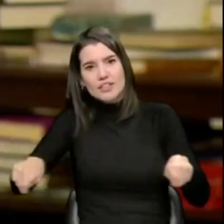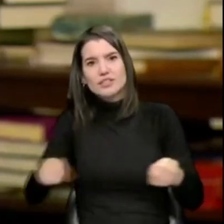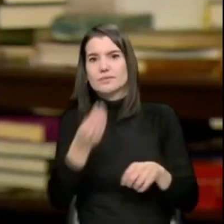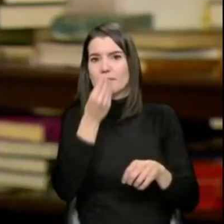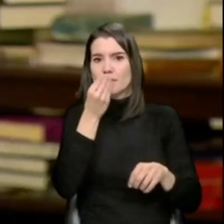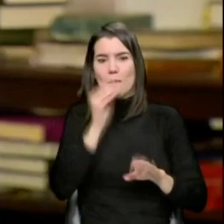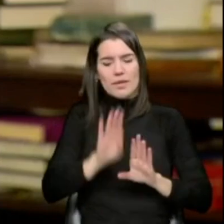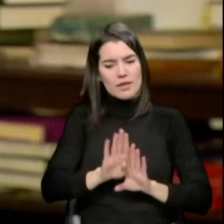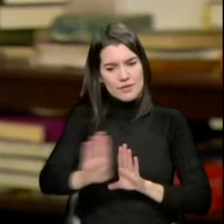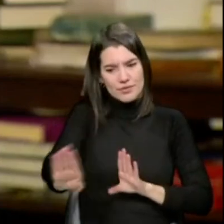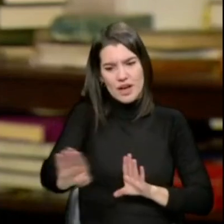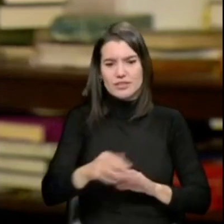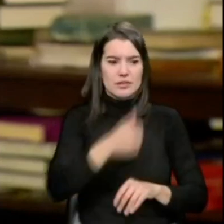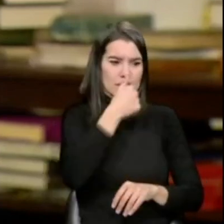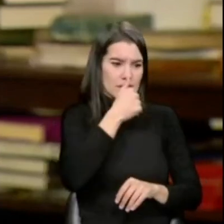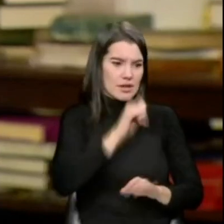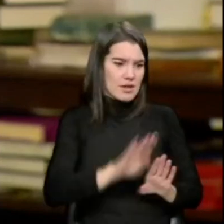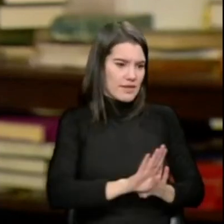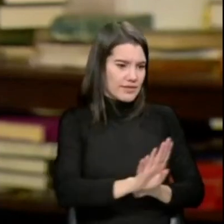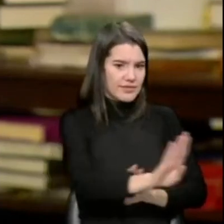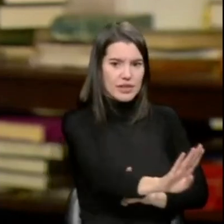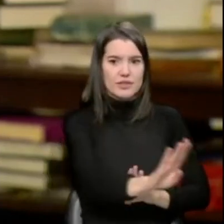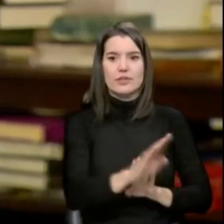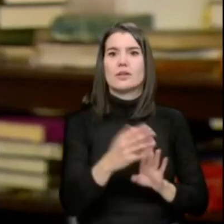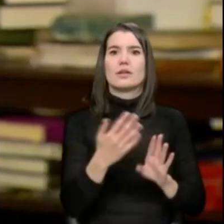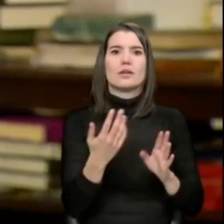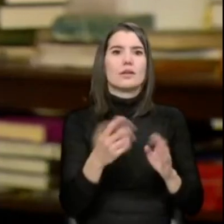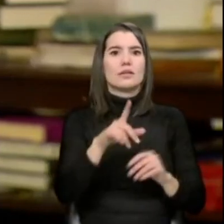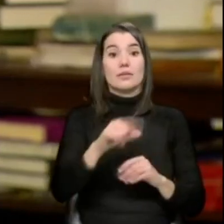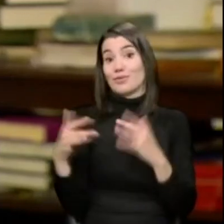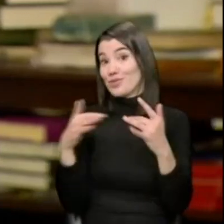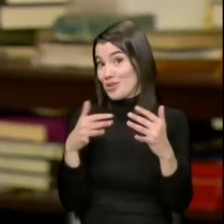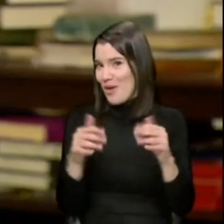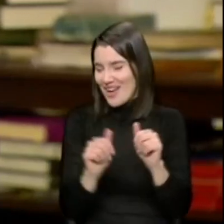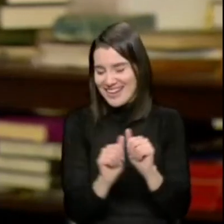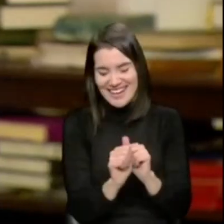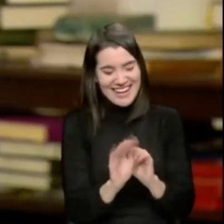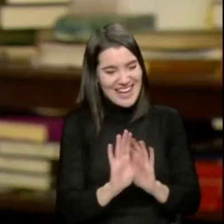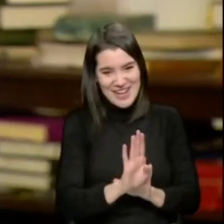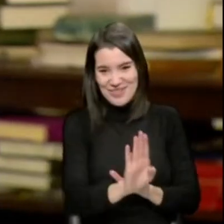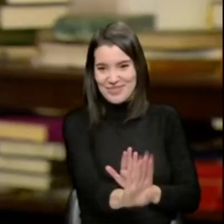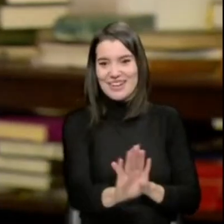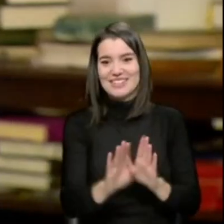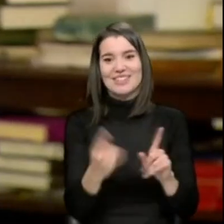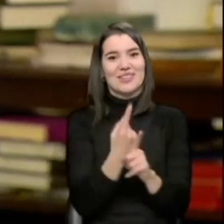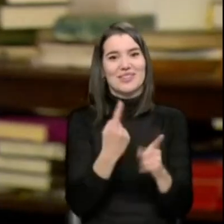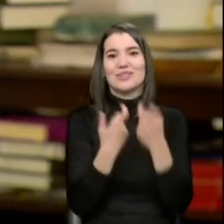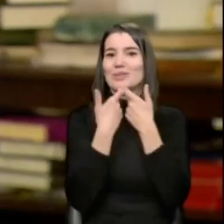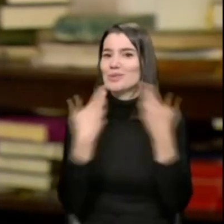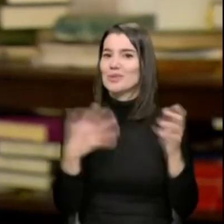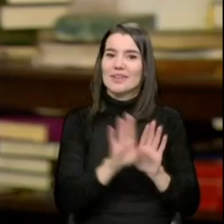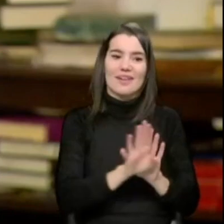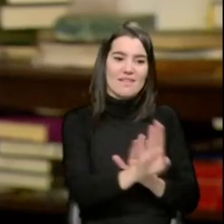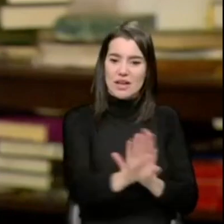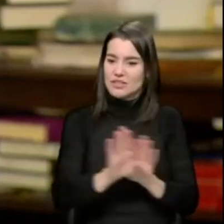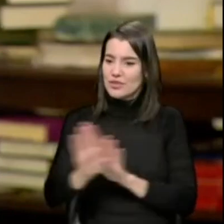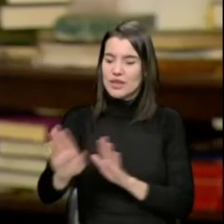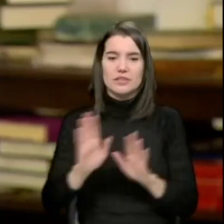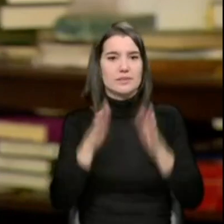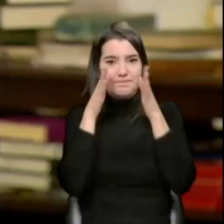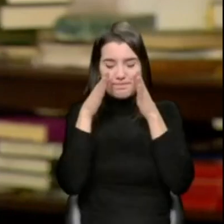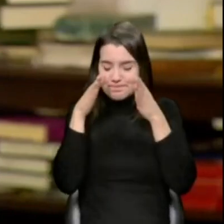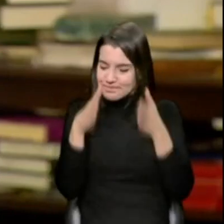afasta-se do entretenimento, afasta-se também do futebol, afasta-se de tudo, não é? E basicamente só